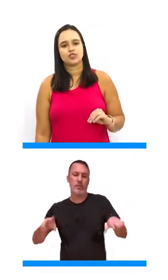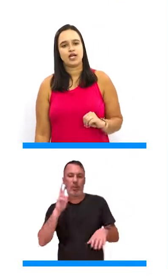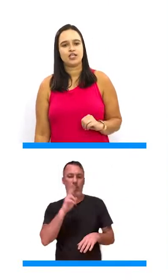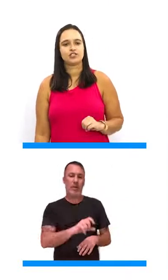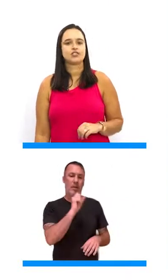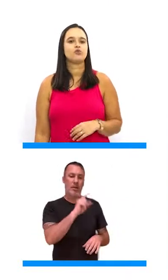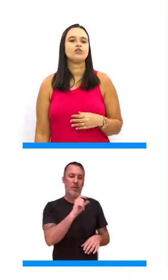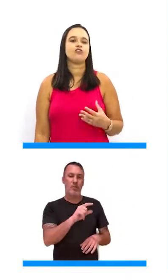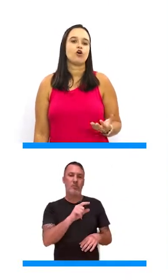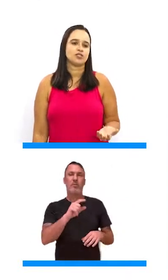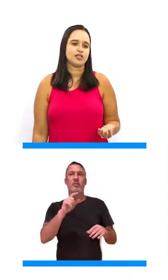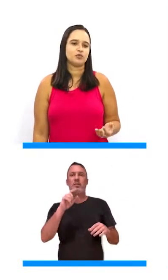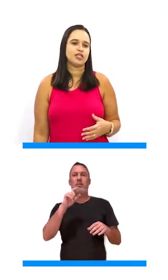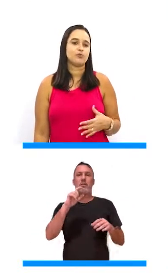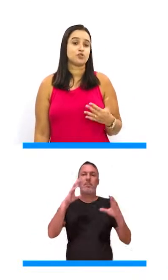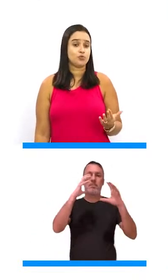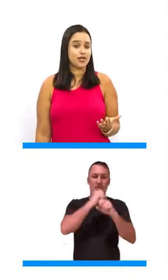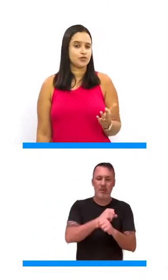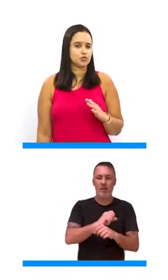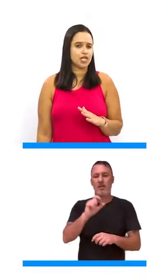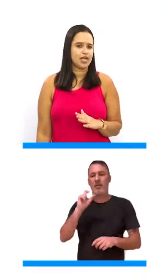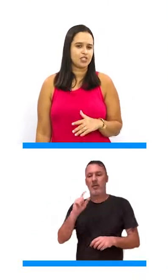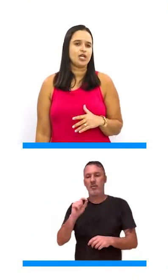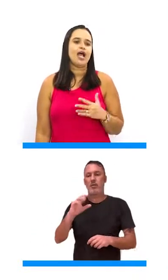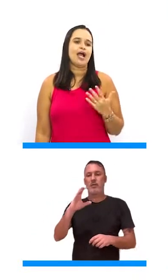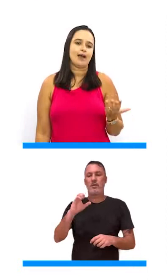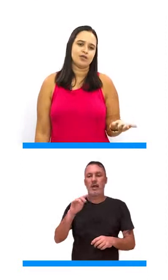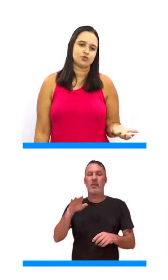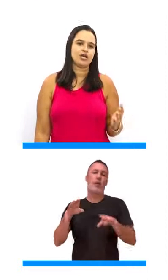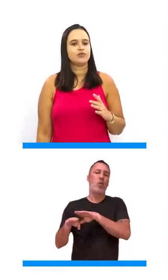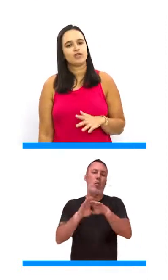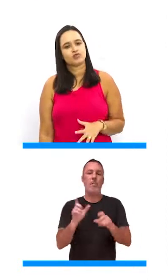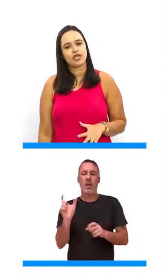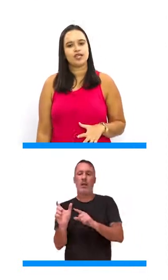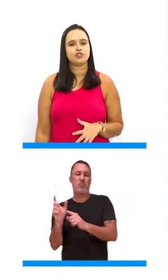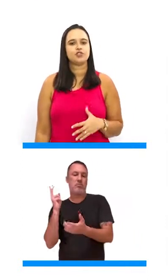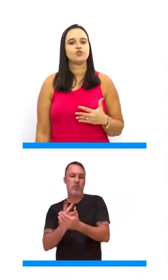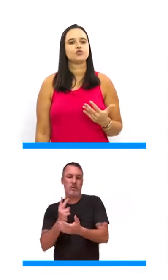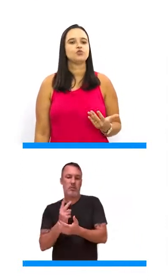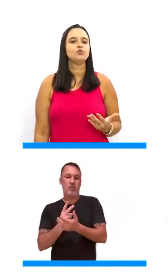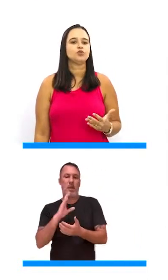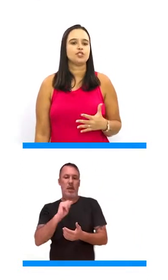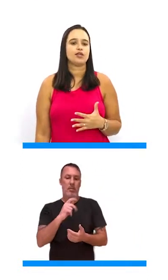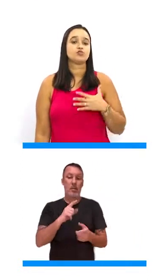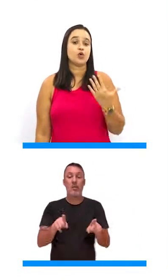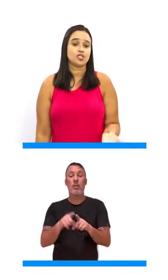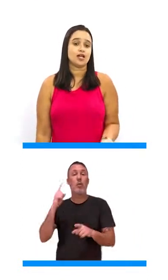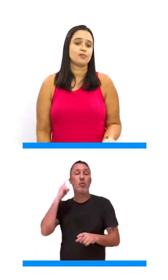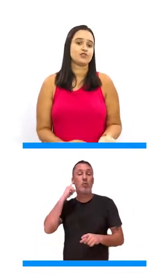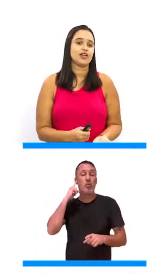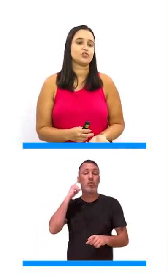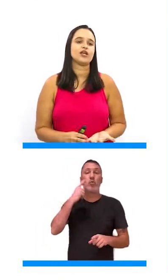azul celeste, que são uniformes, né? O termo azul marinho e azul celeste, a capa azul marinho, azul celeste. E o surdo mudo, que tem os